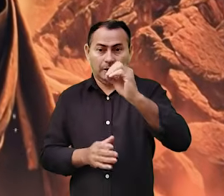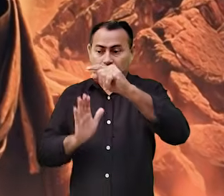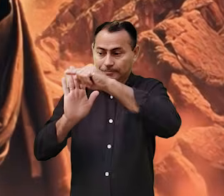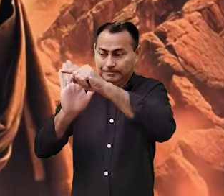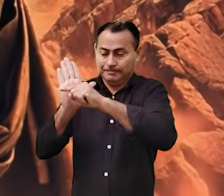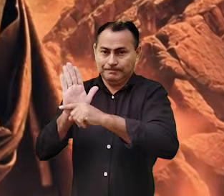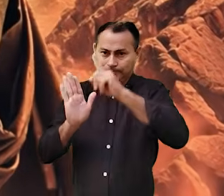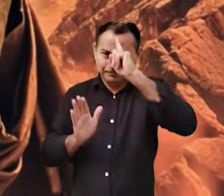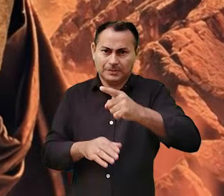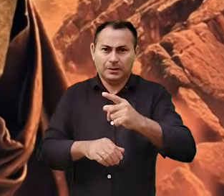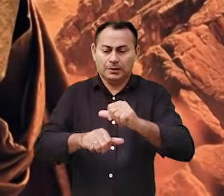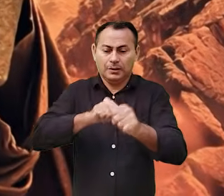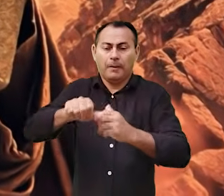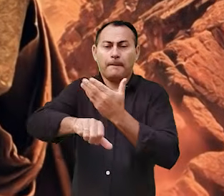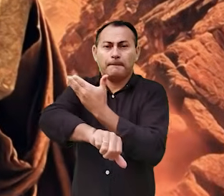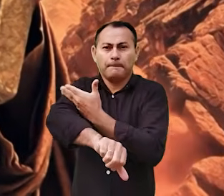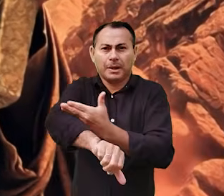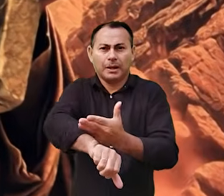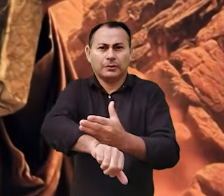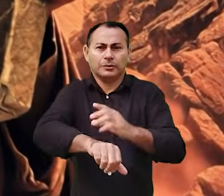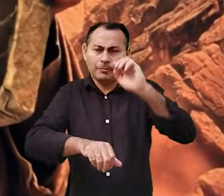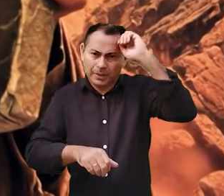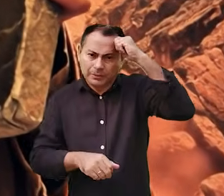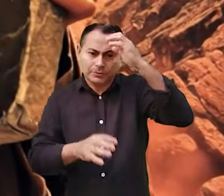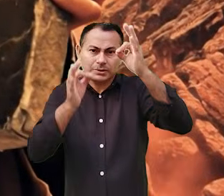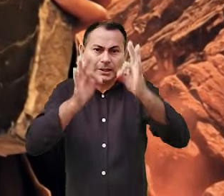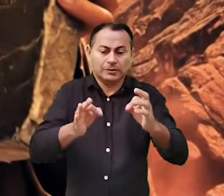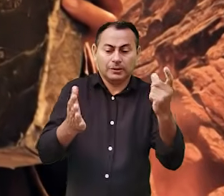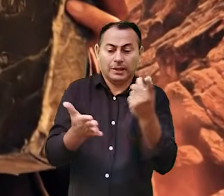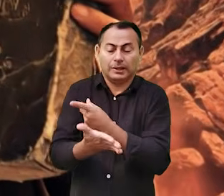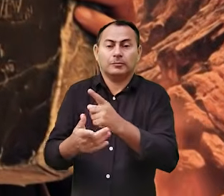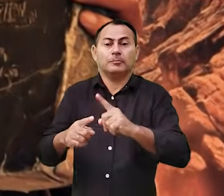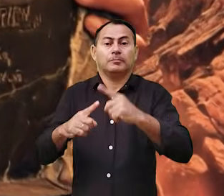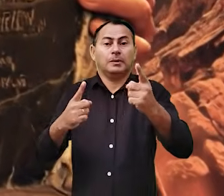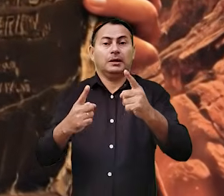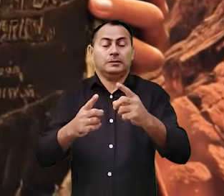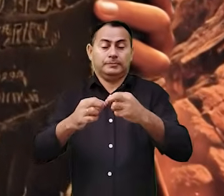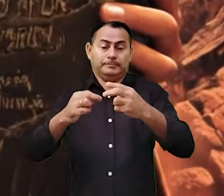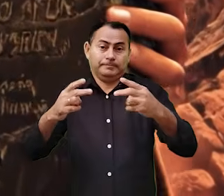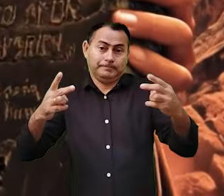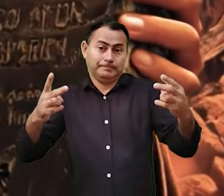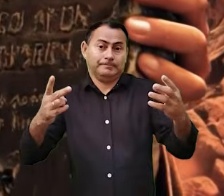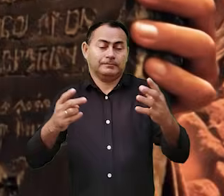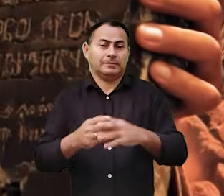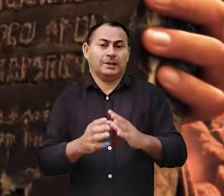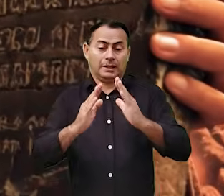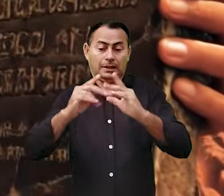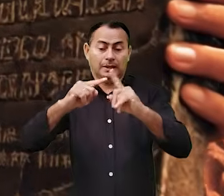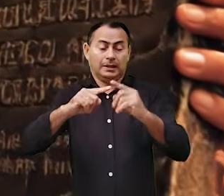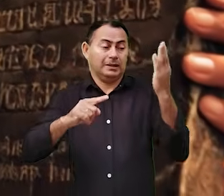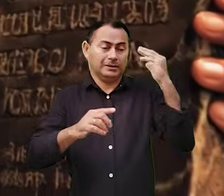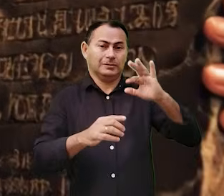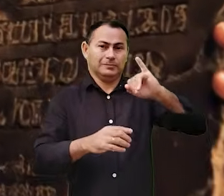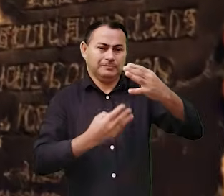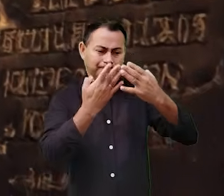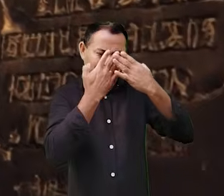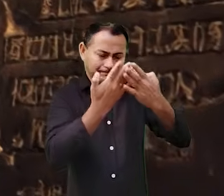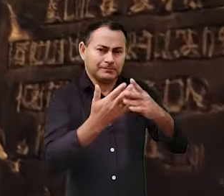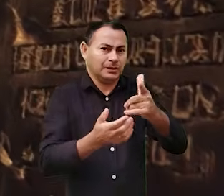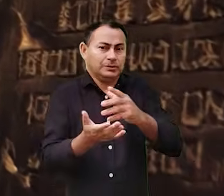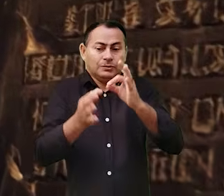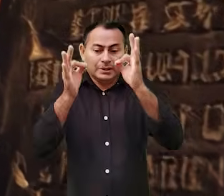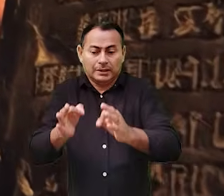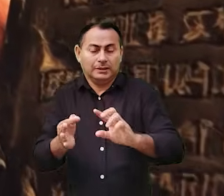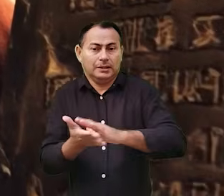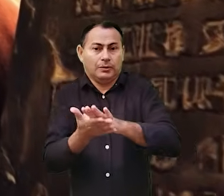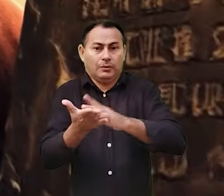10 mandamentos definem branco e preto, certo e errado. Mas para as questões daquela igreja não existia o